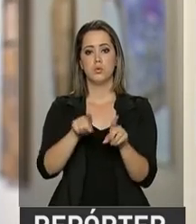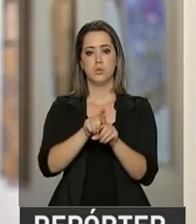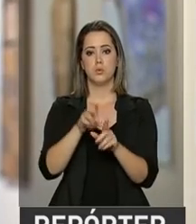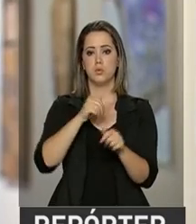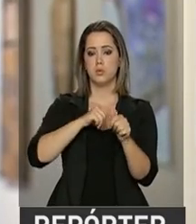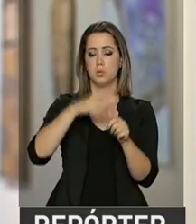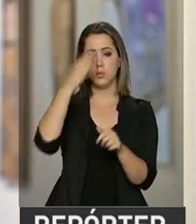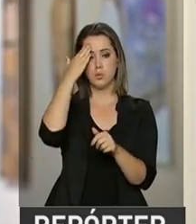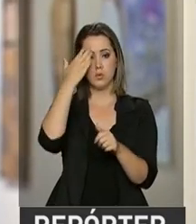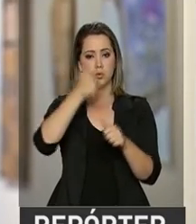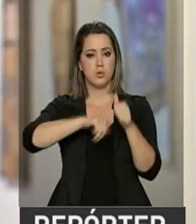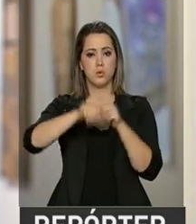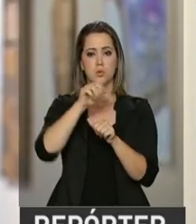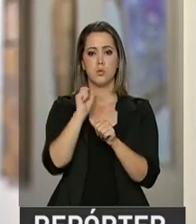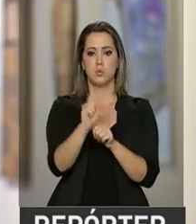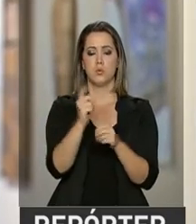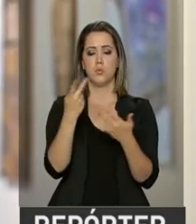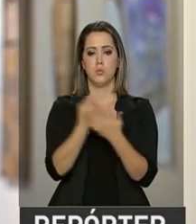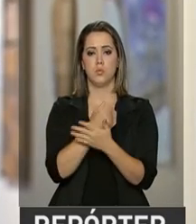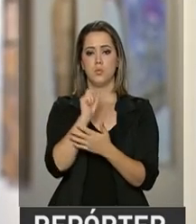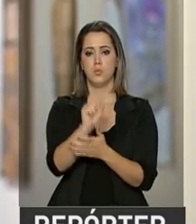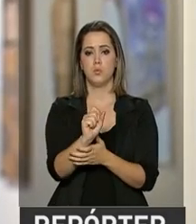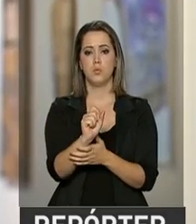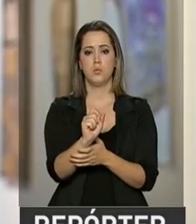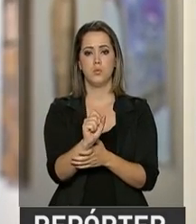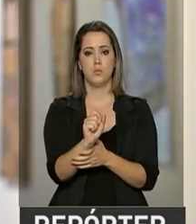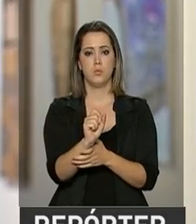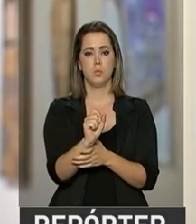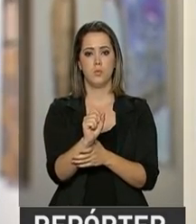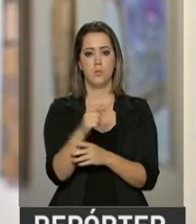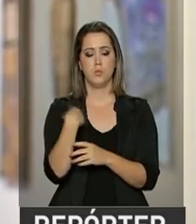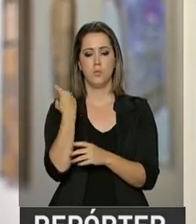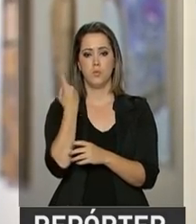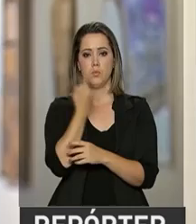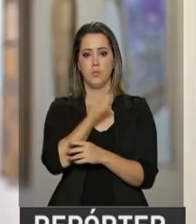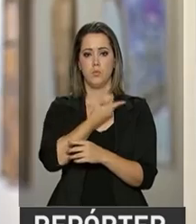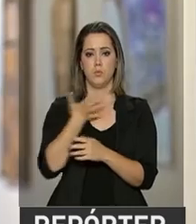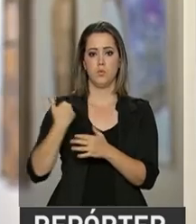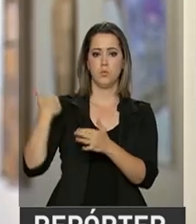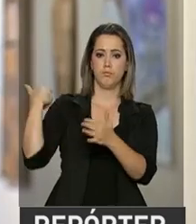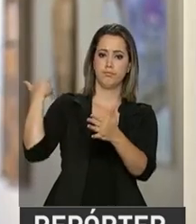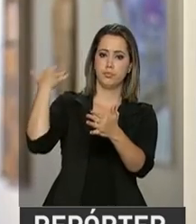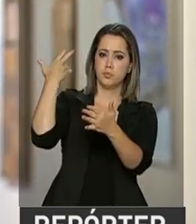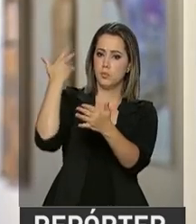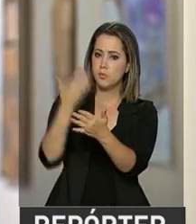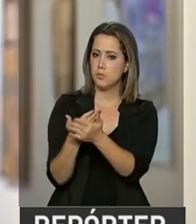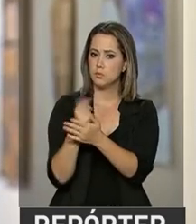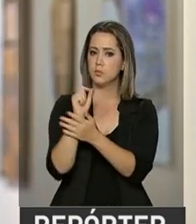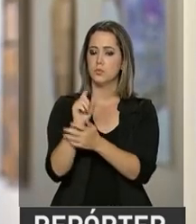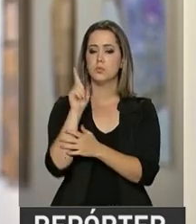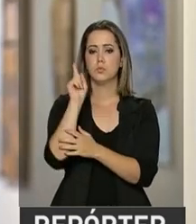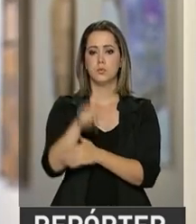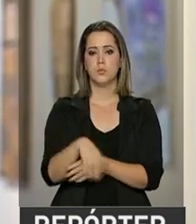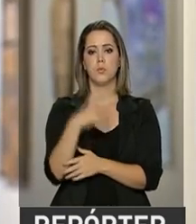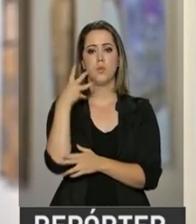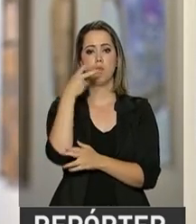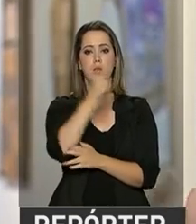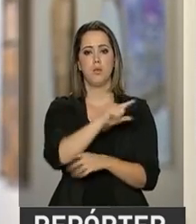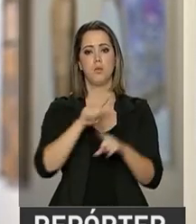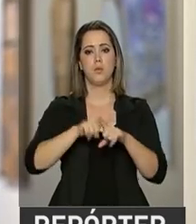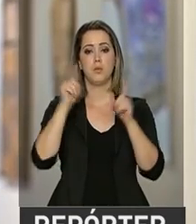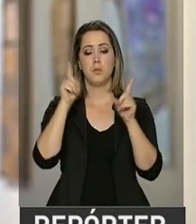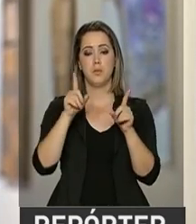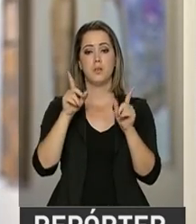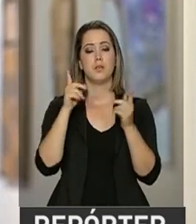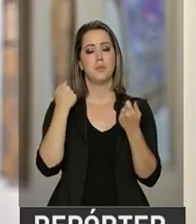repensar e ver o que pode ser feito né com a arte ah dos nossos ameríndios aqui no Brasil que é uma arte muito belíssima mas